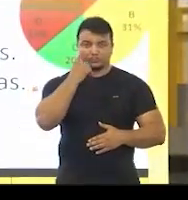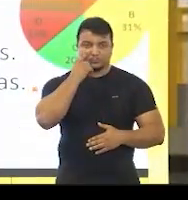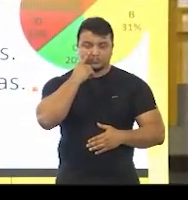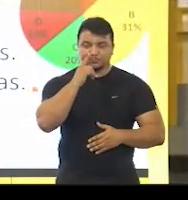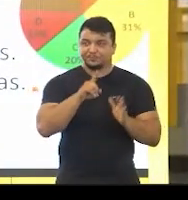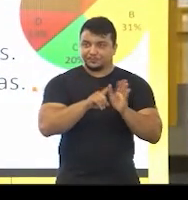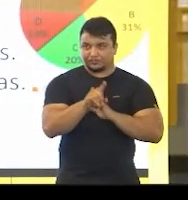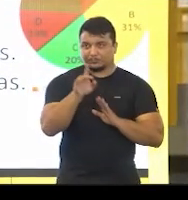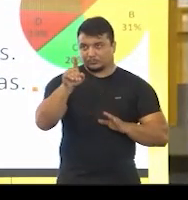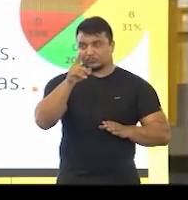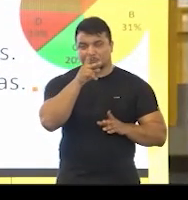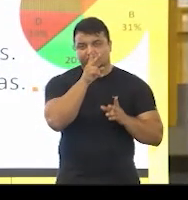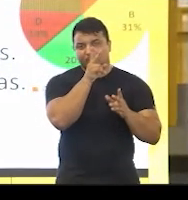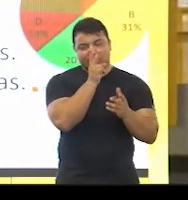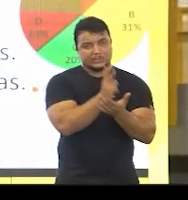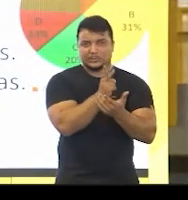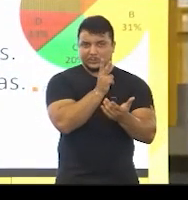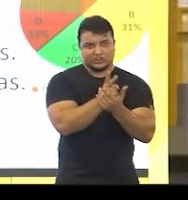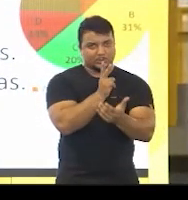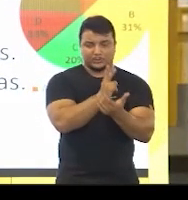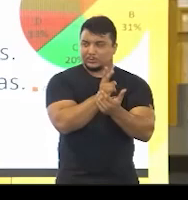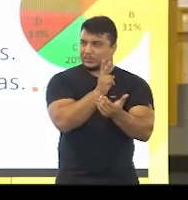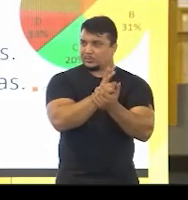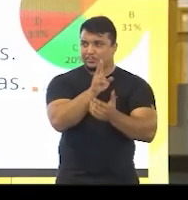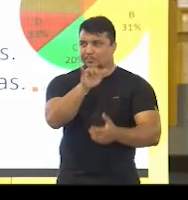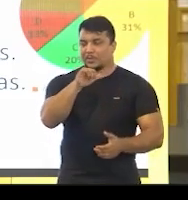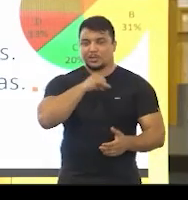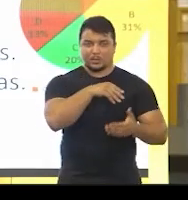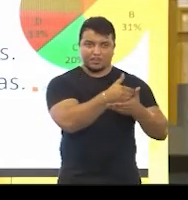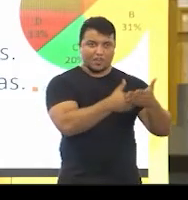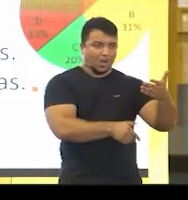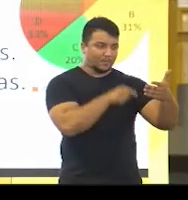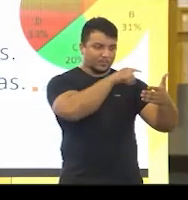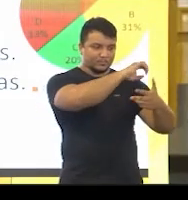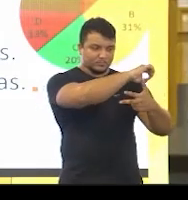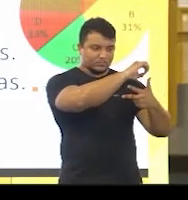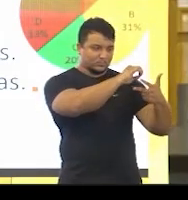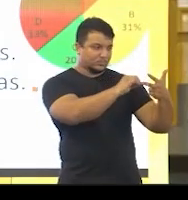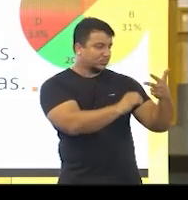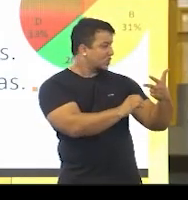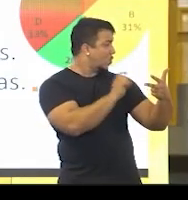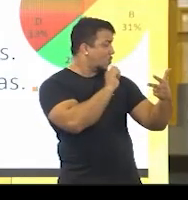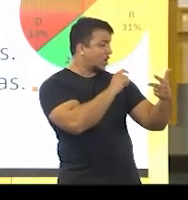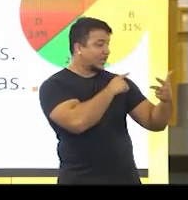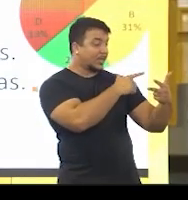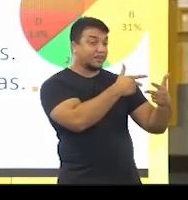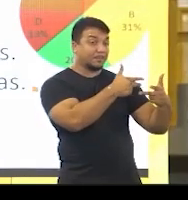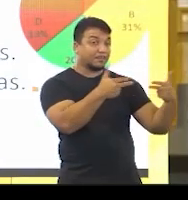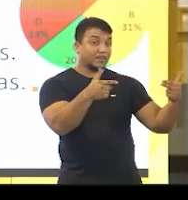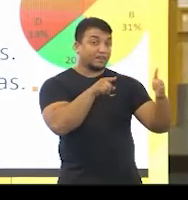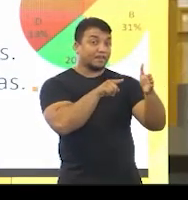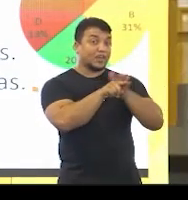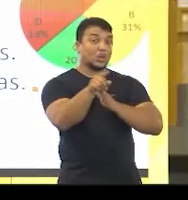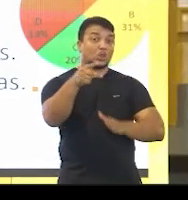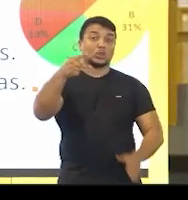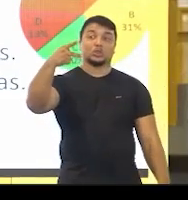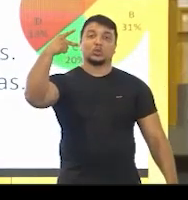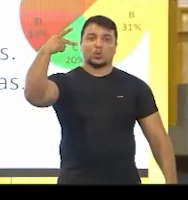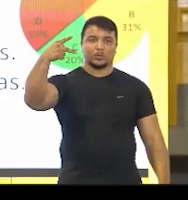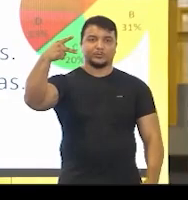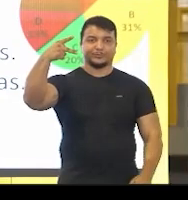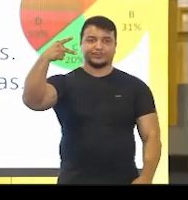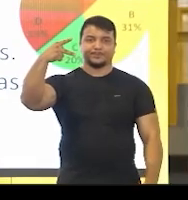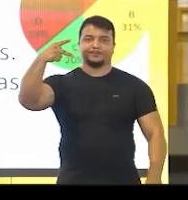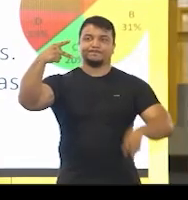Vocês vão sempre encontrar na prova do Enem, tá? Duas questões no